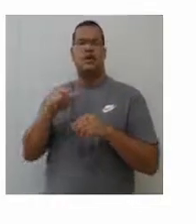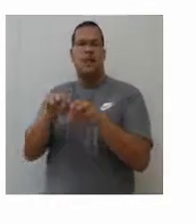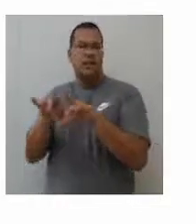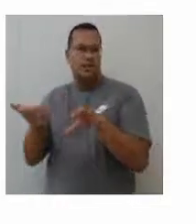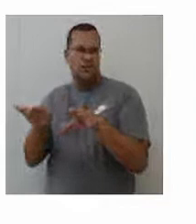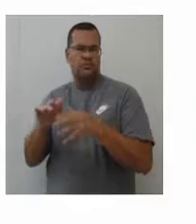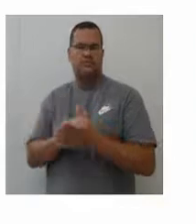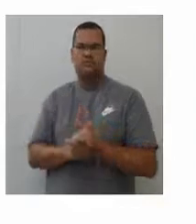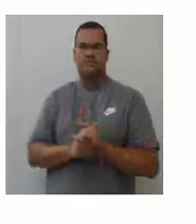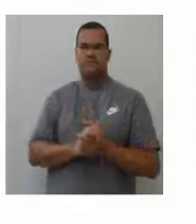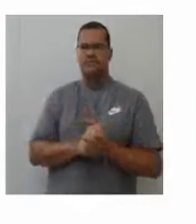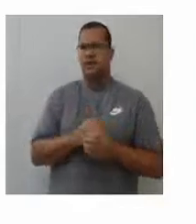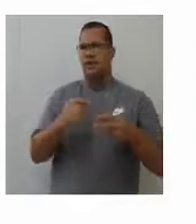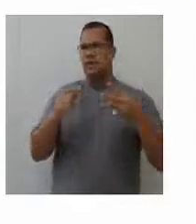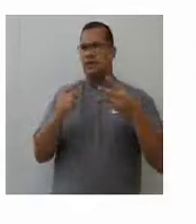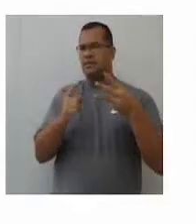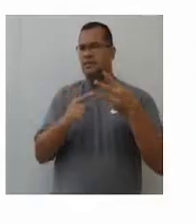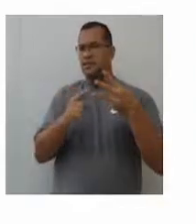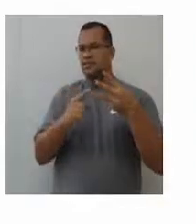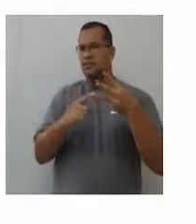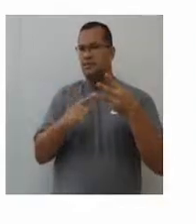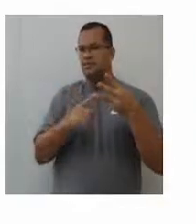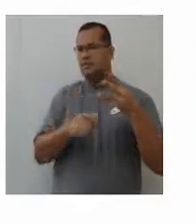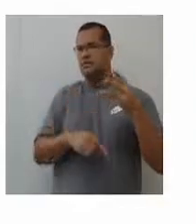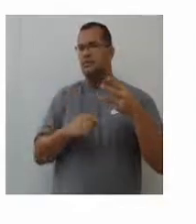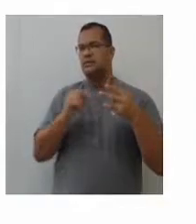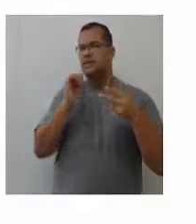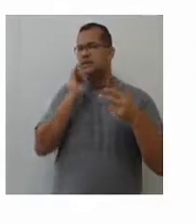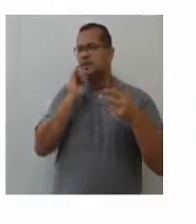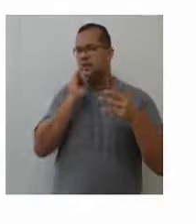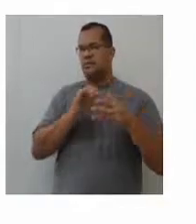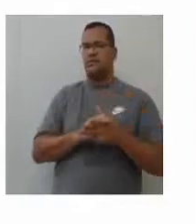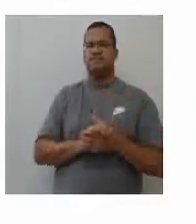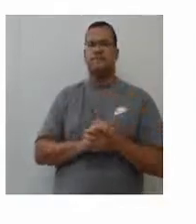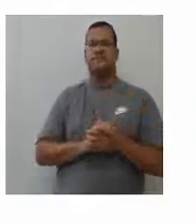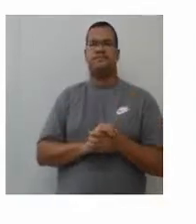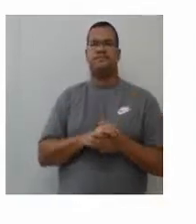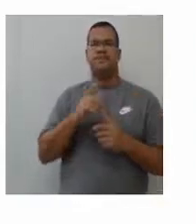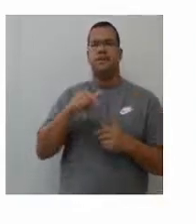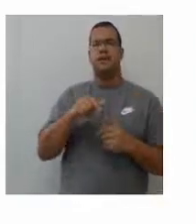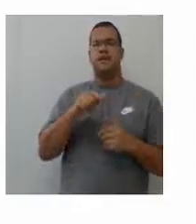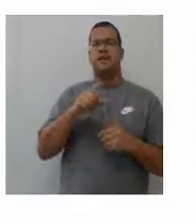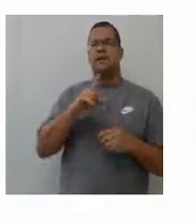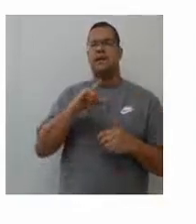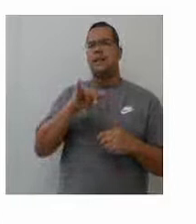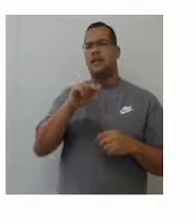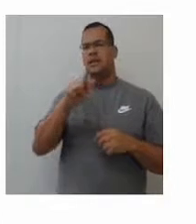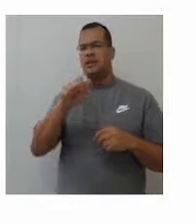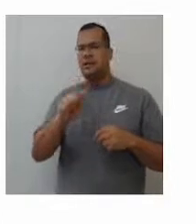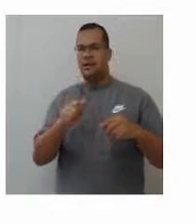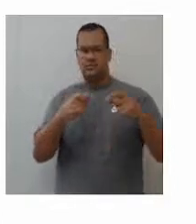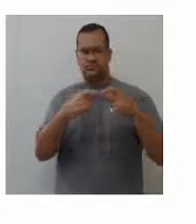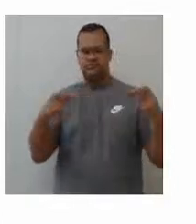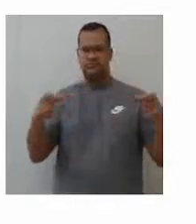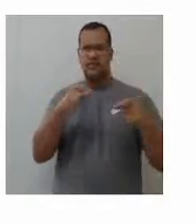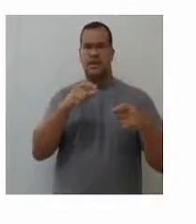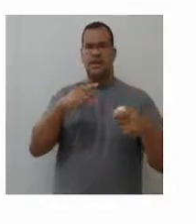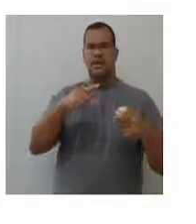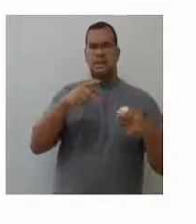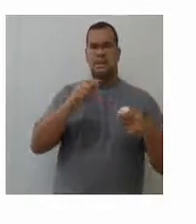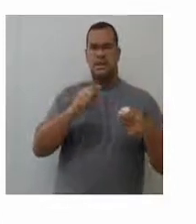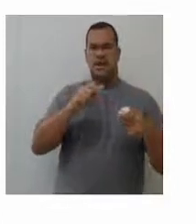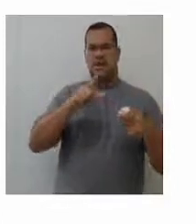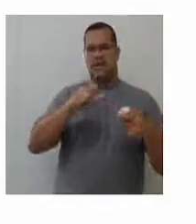terceiro exemplo aqui. Liga de paládio e hidrogênio. Liga de paládio e hidrogênio. O que é que nós temos? Nós temos o